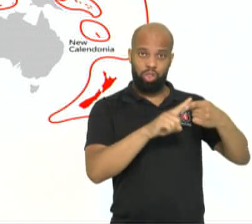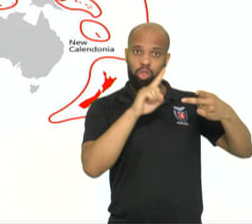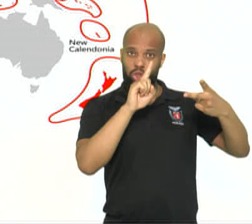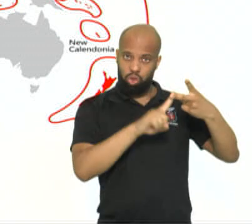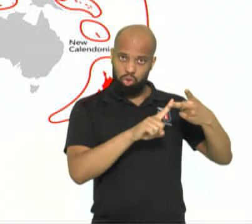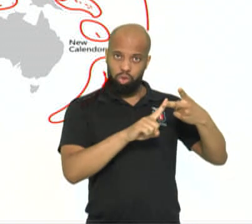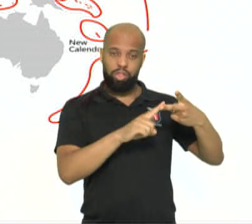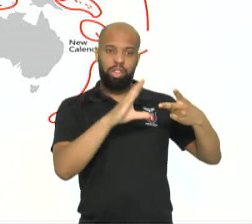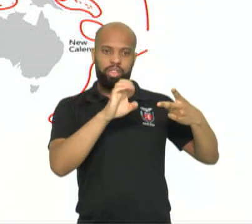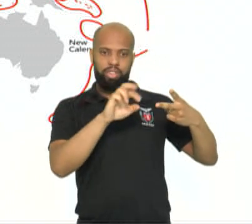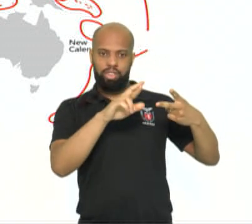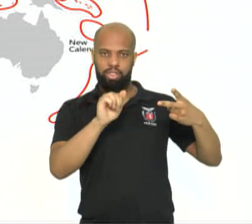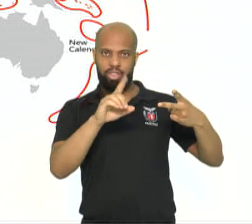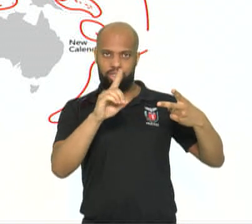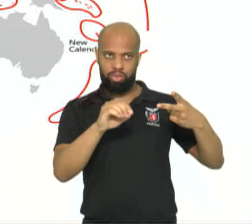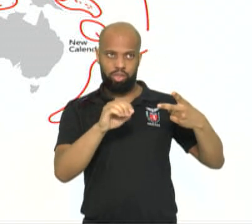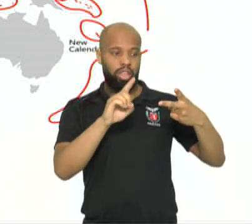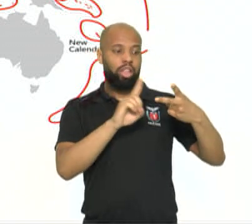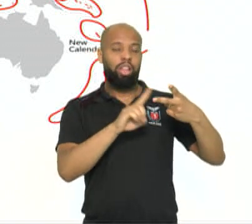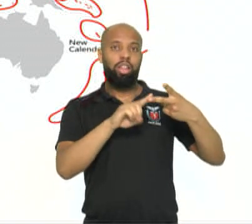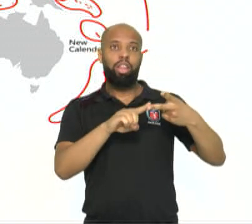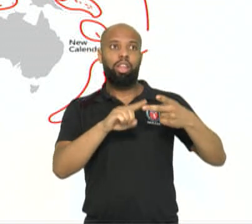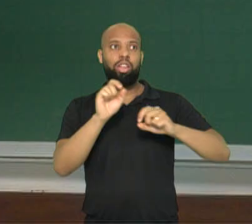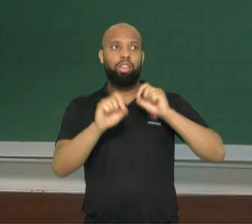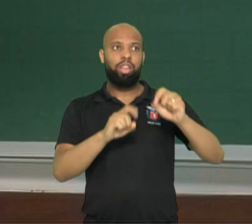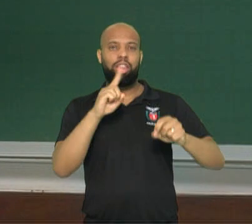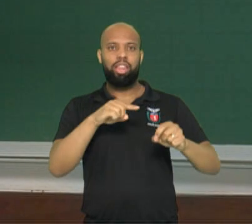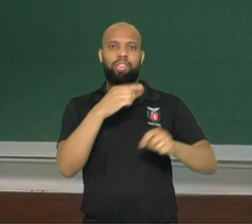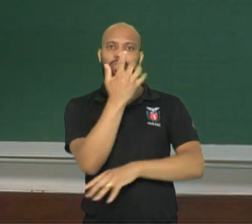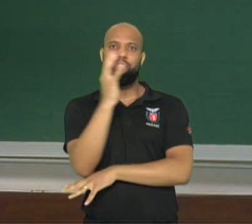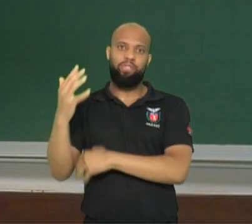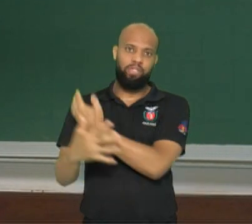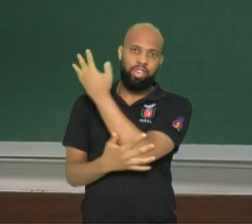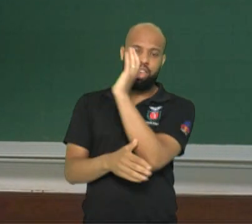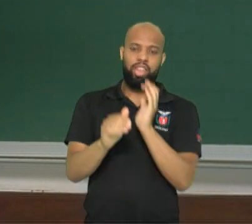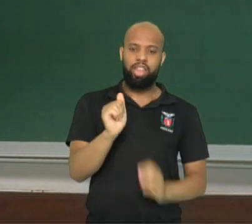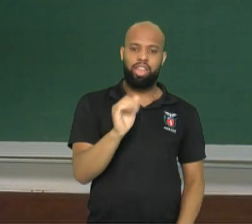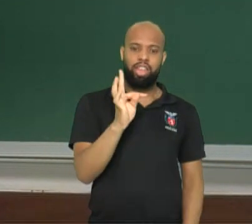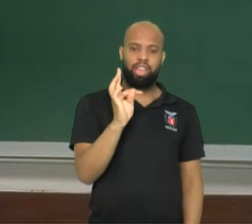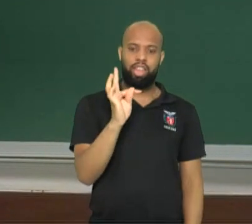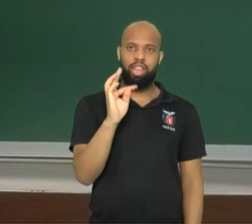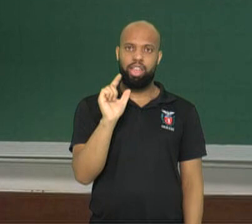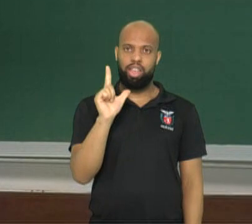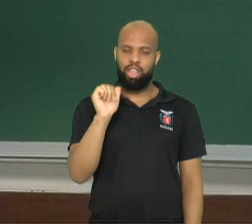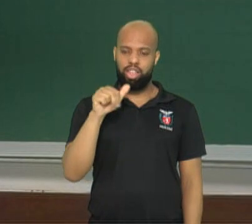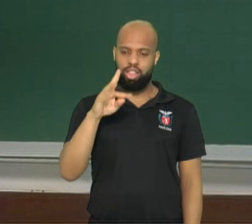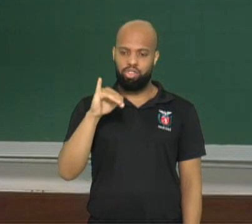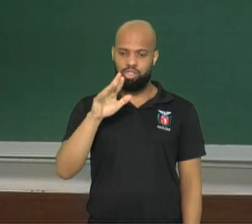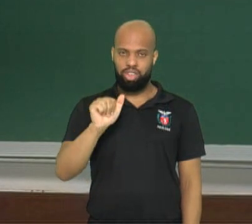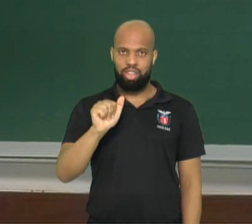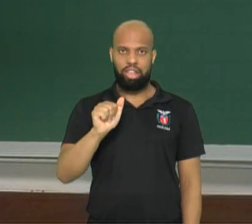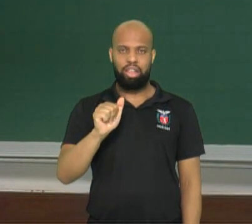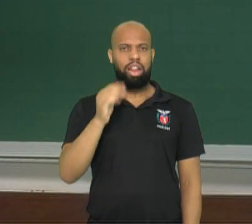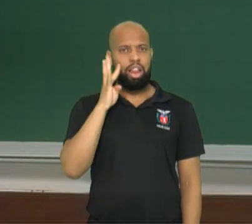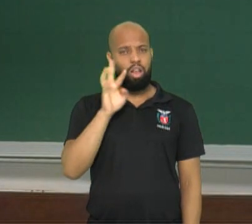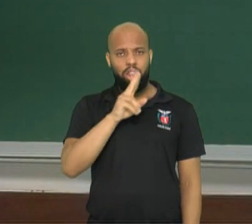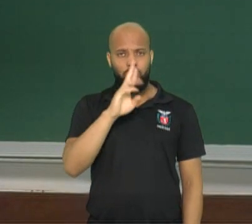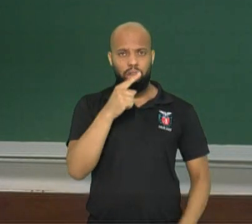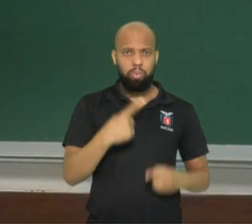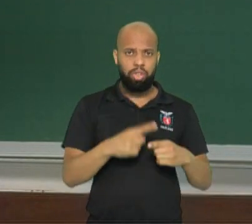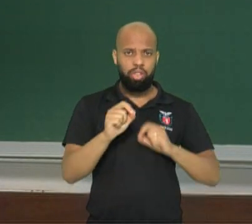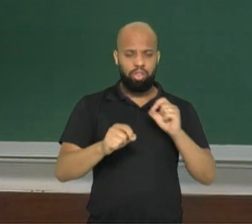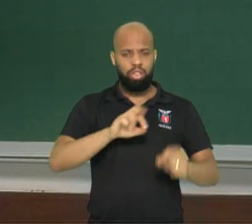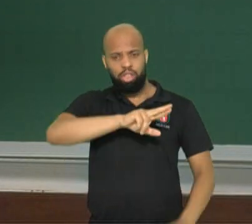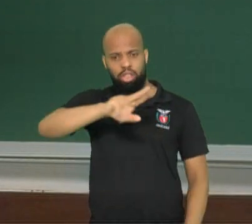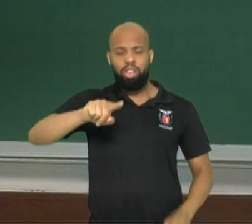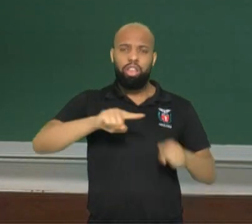a Floresta Atlântica. Por quê? Porque a gente... Ai, que legal, a gente tem dois hotspots, isso não é legal. São áreas de grande biodiversidade, isso é